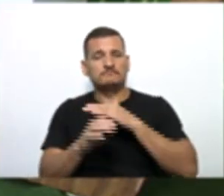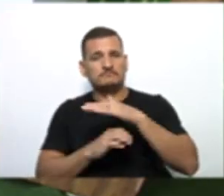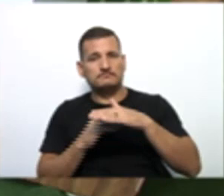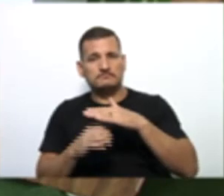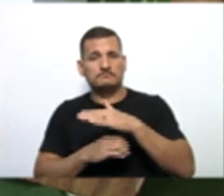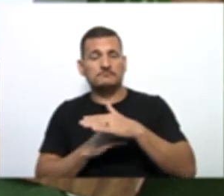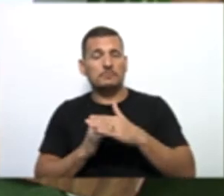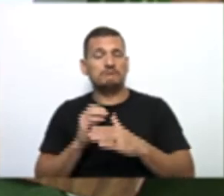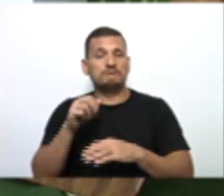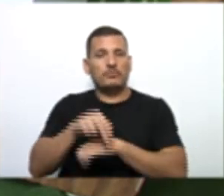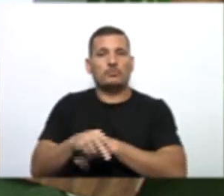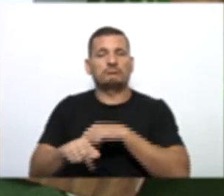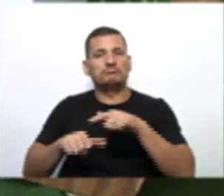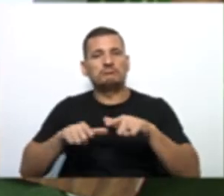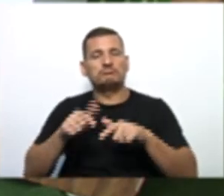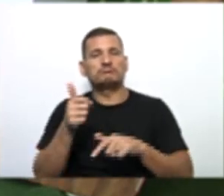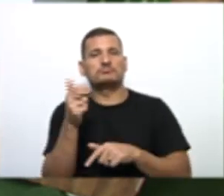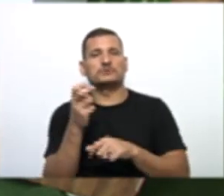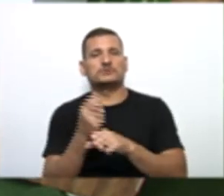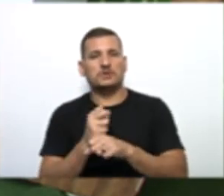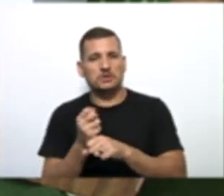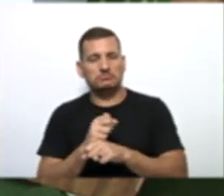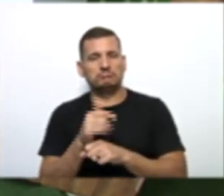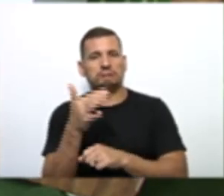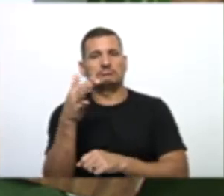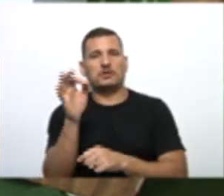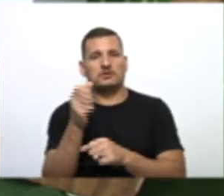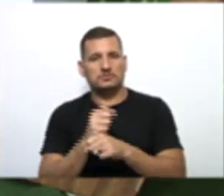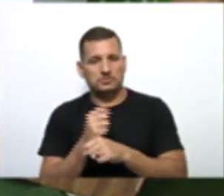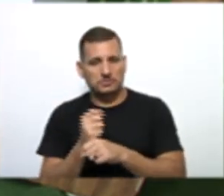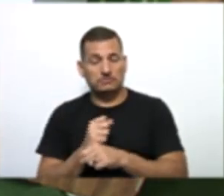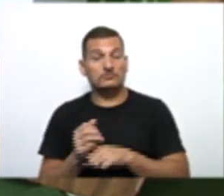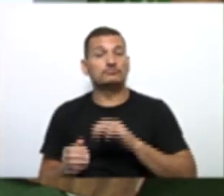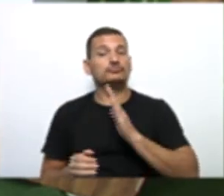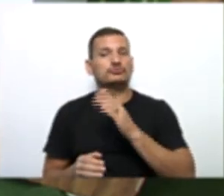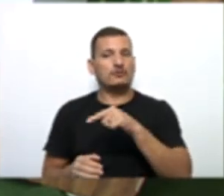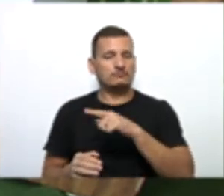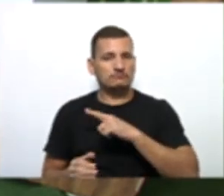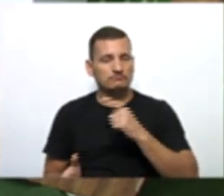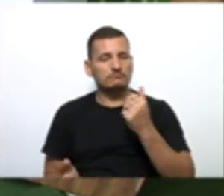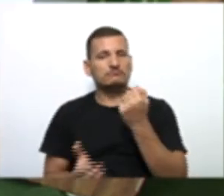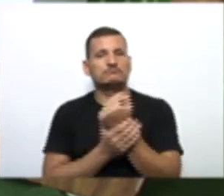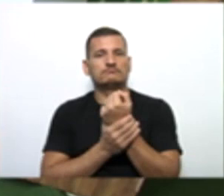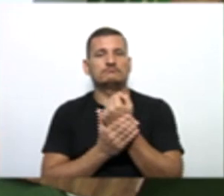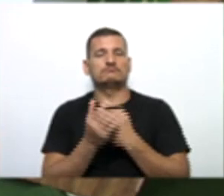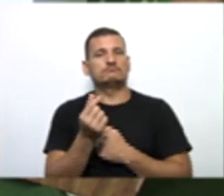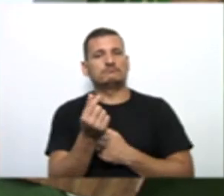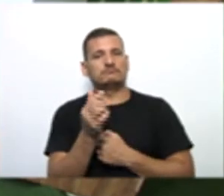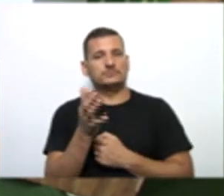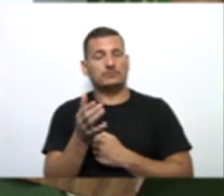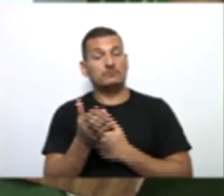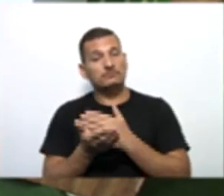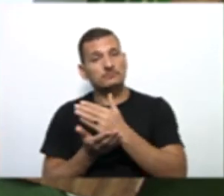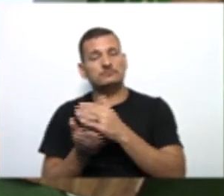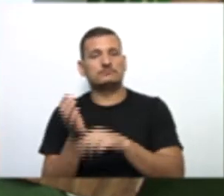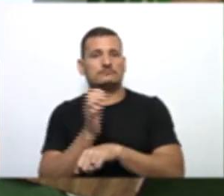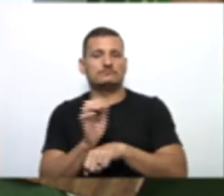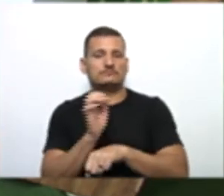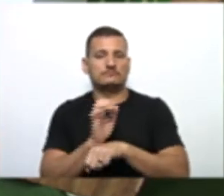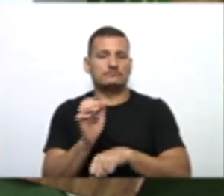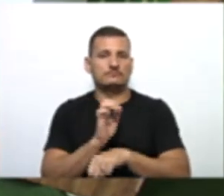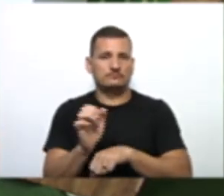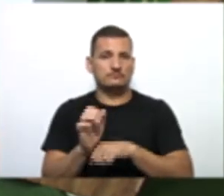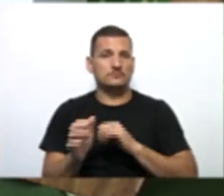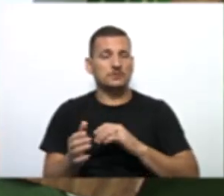anos na empresa, né? E já construíram um patrimônio, né? Já estão estabilizados financeiramente, começaram com estágio e com o estágio